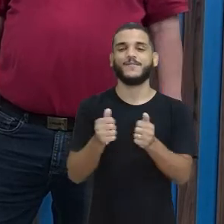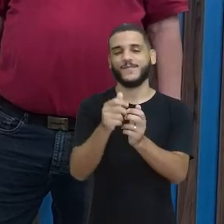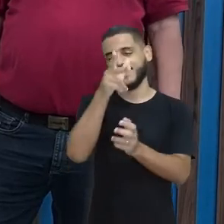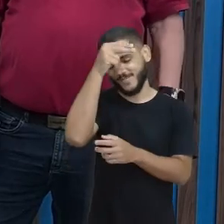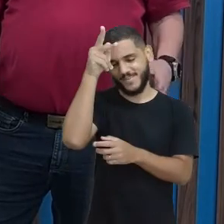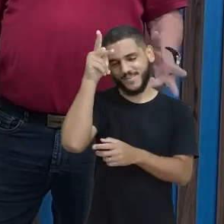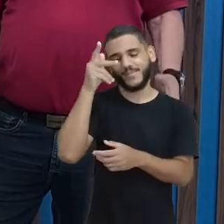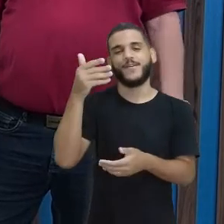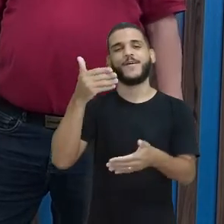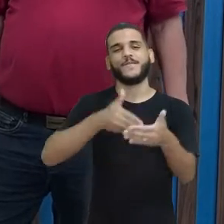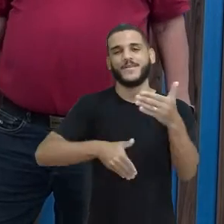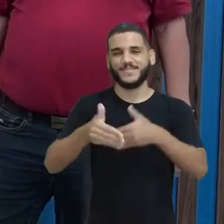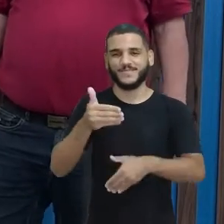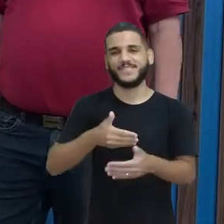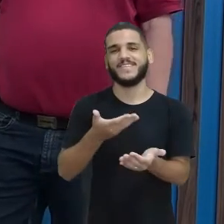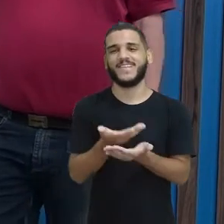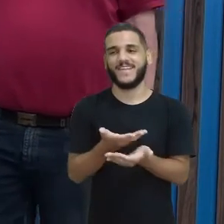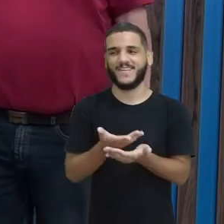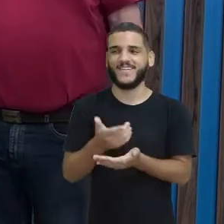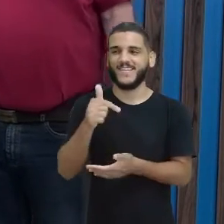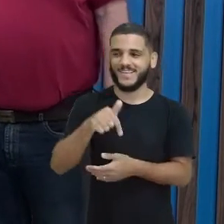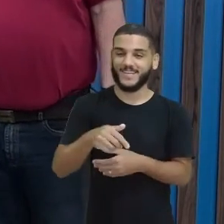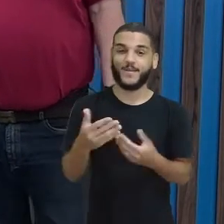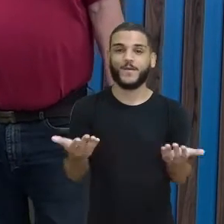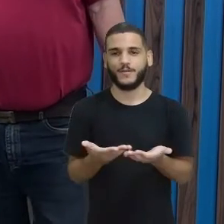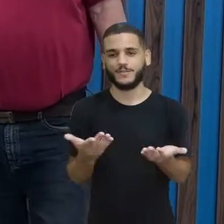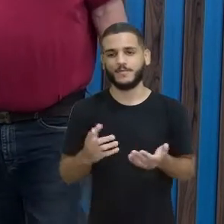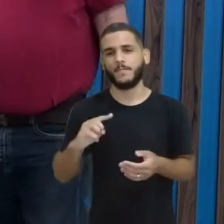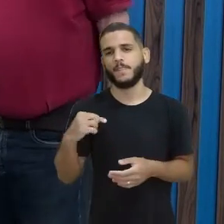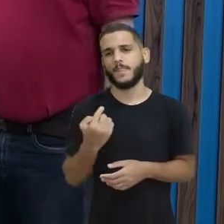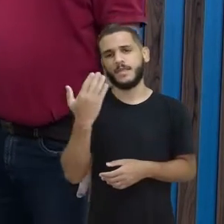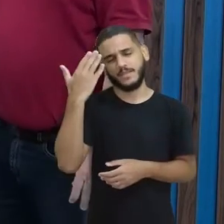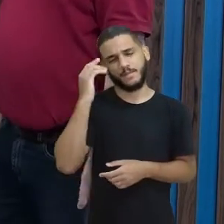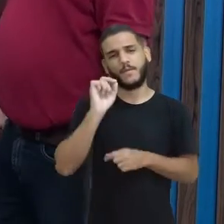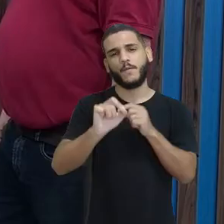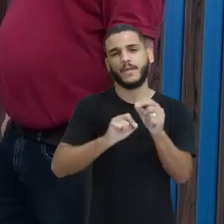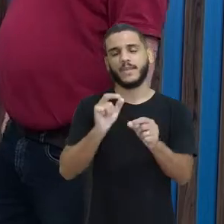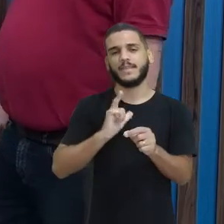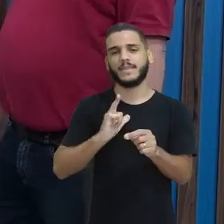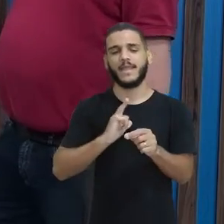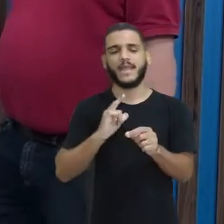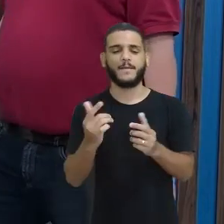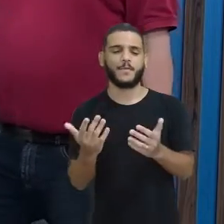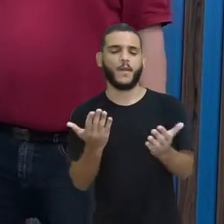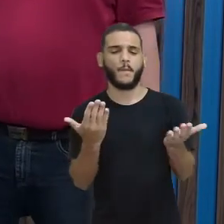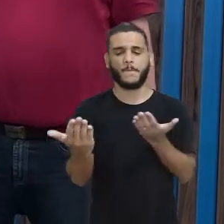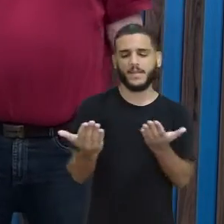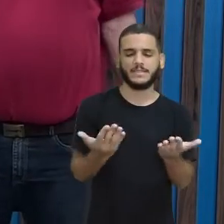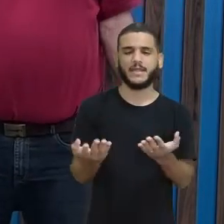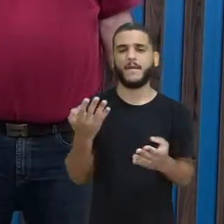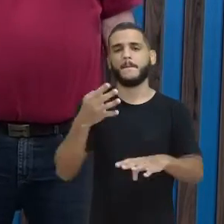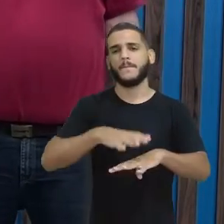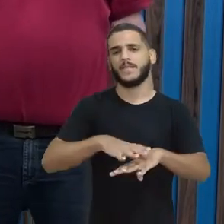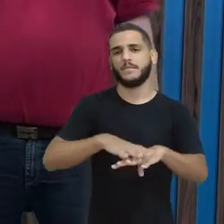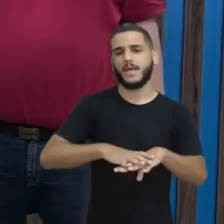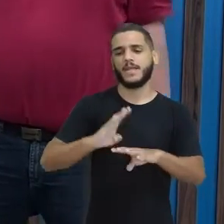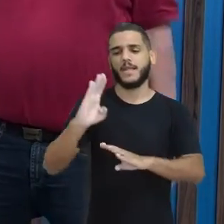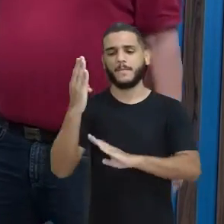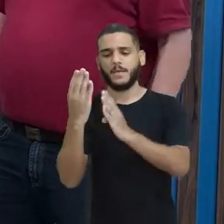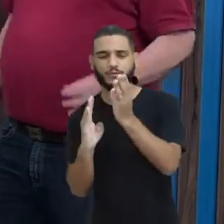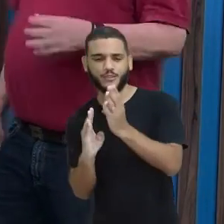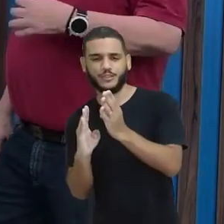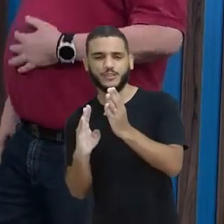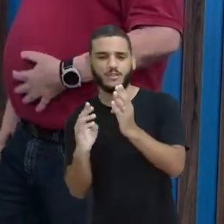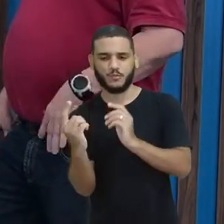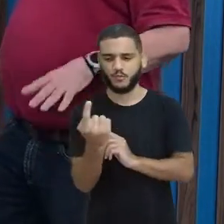fazendo essa aula no Educa. Então, Bravo, a gente sabe que tem um pouquinho de associação, né? De matemática, biologia. Não é só, biologia não é sozinha,